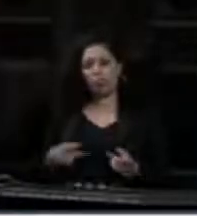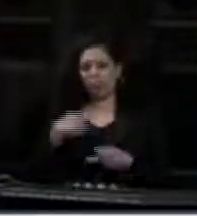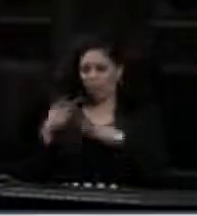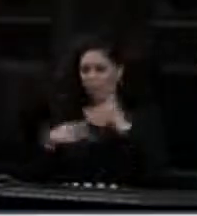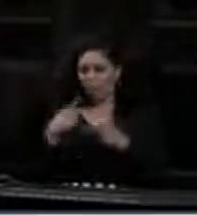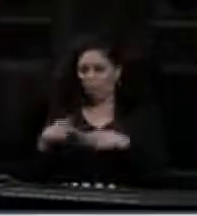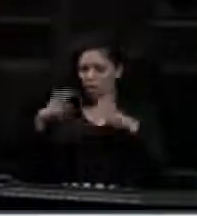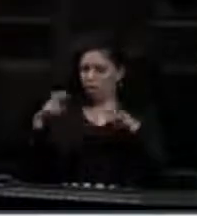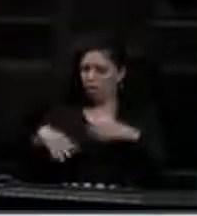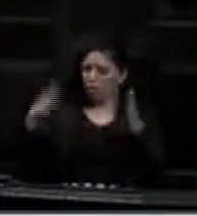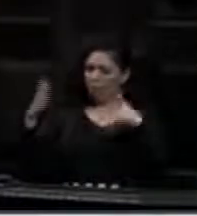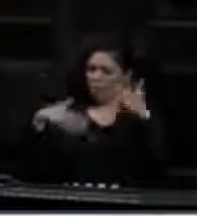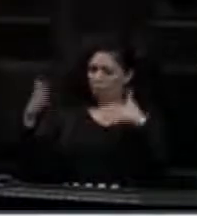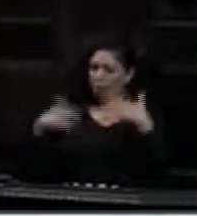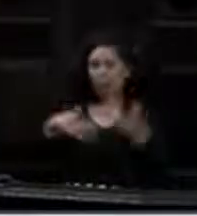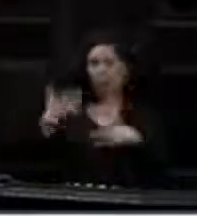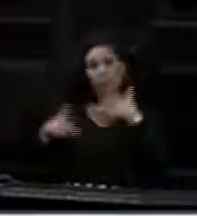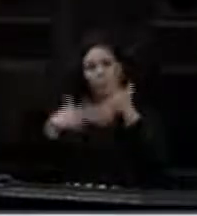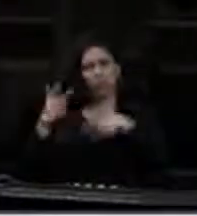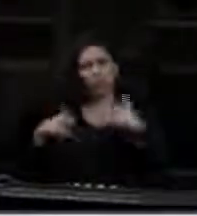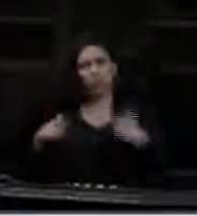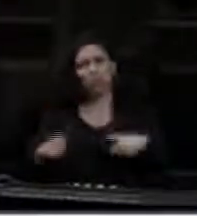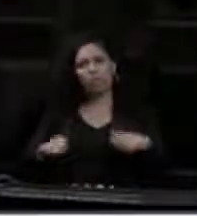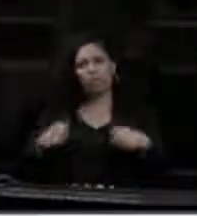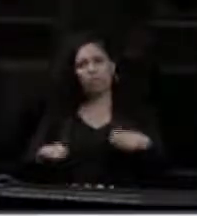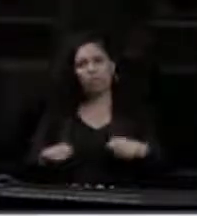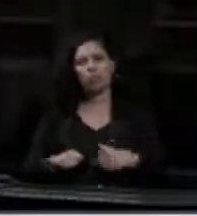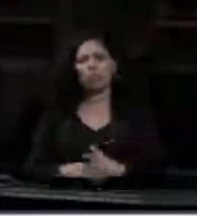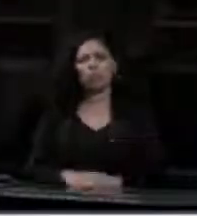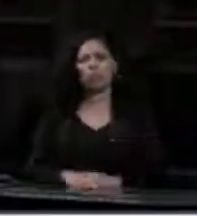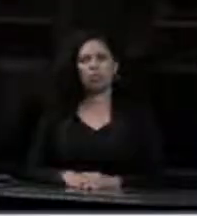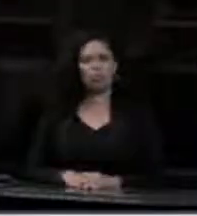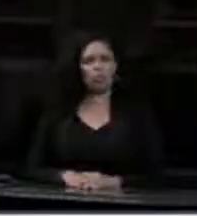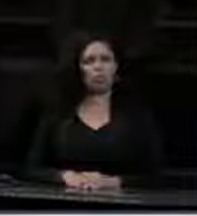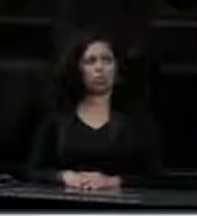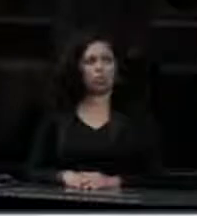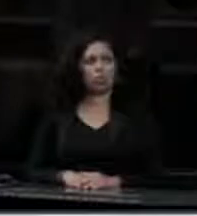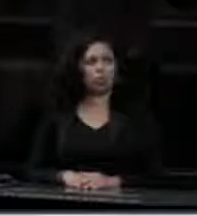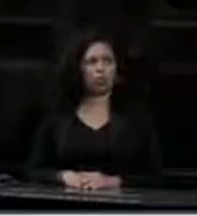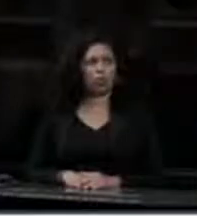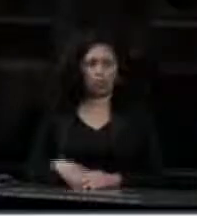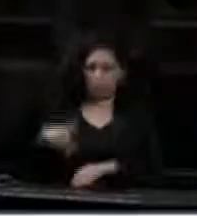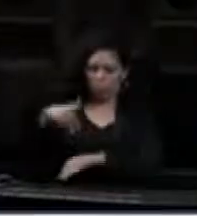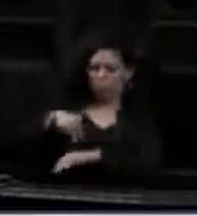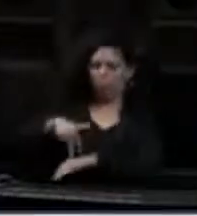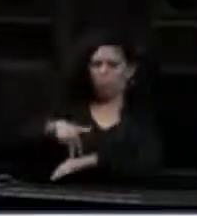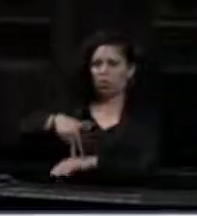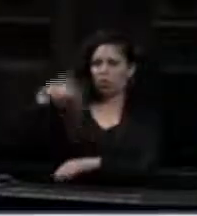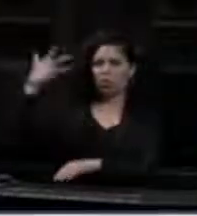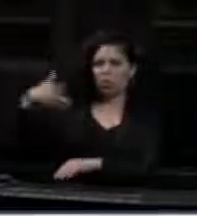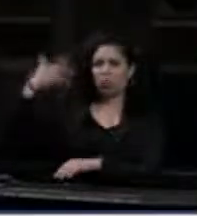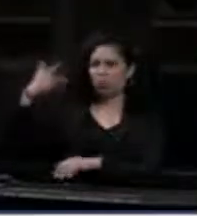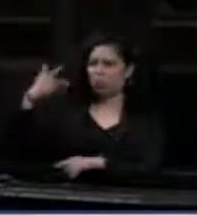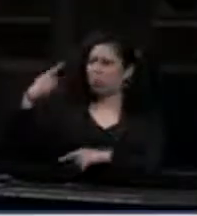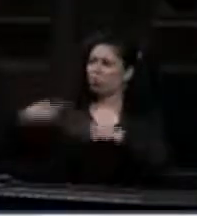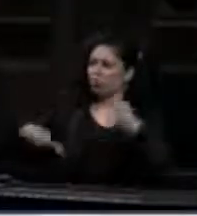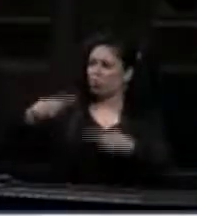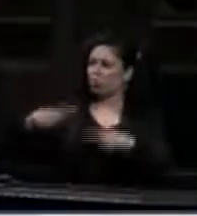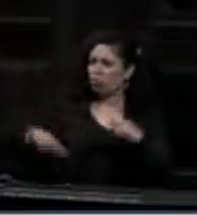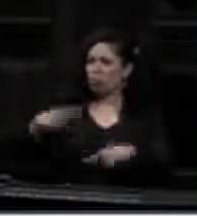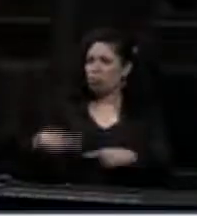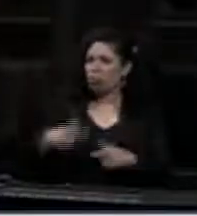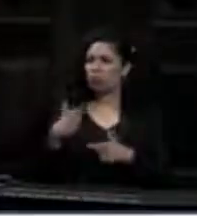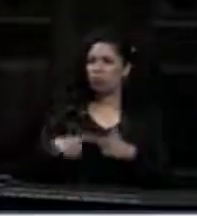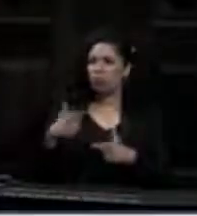voto para a b ou c porque isto aqui não é palanque eleitoral mas é uma tribuna para discutir todos os